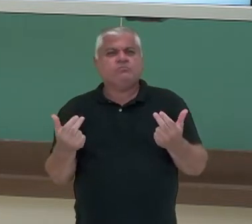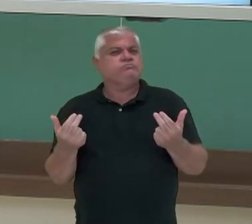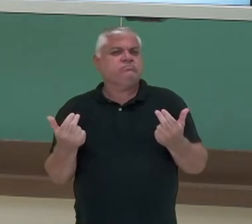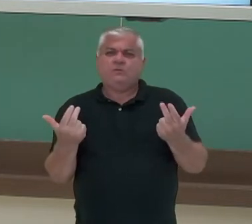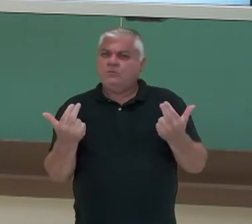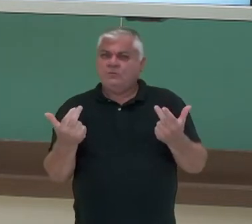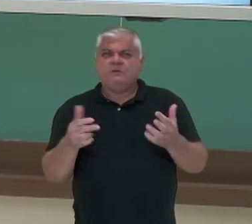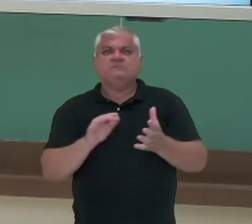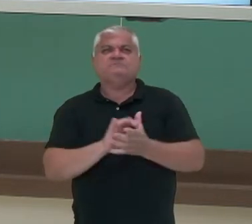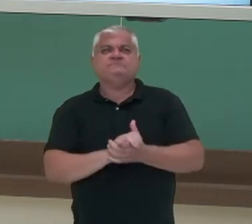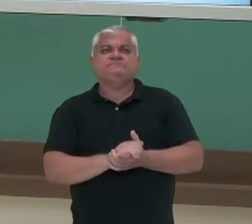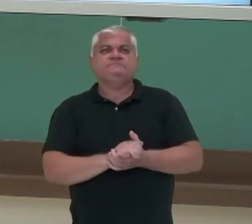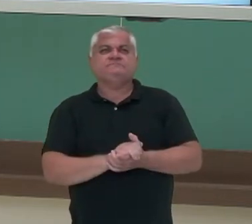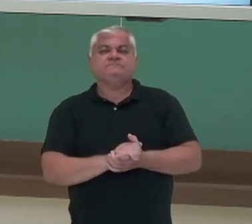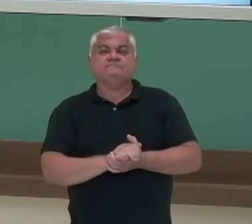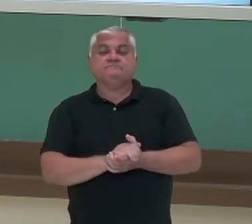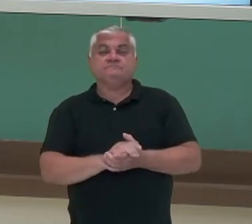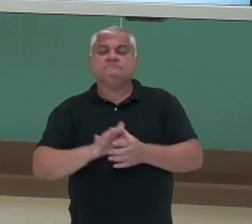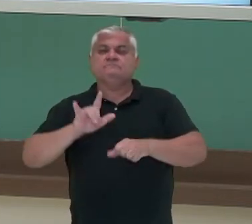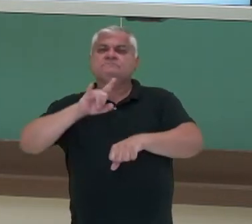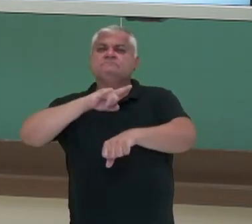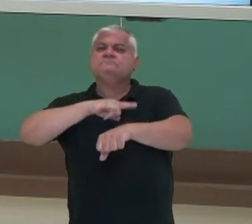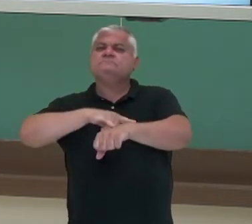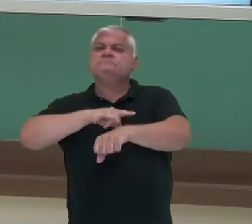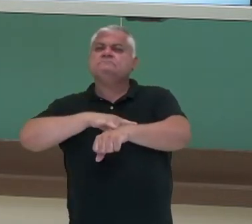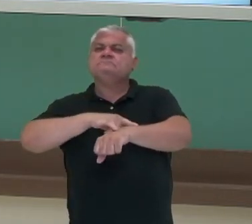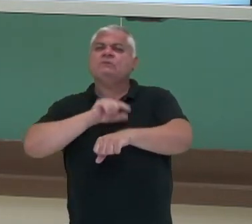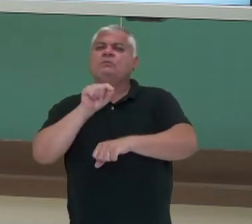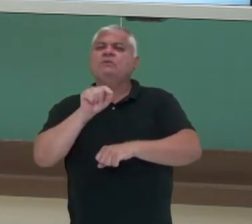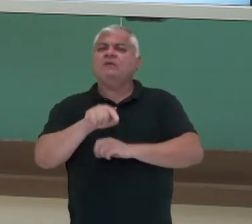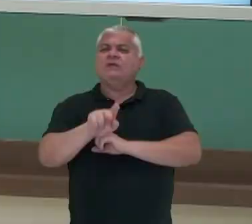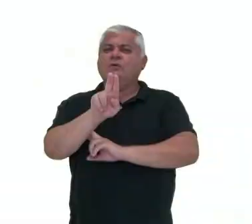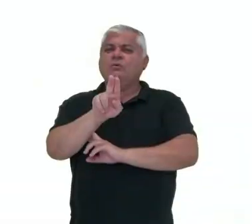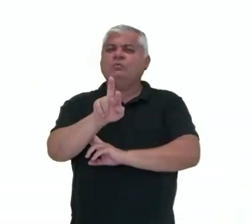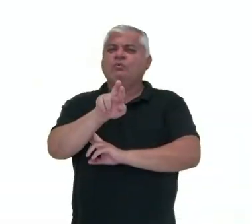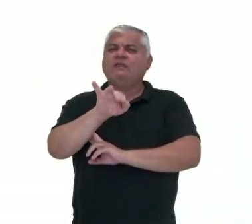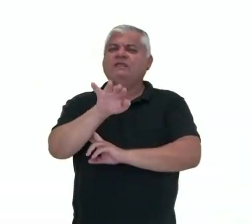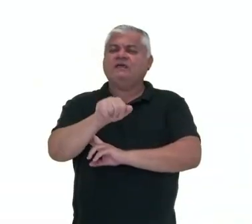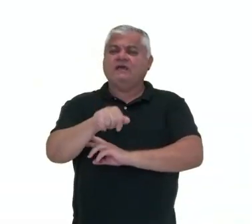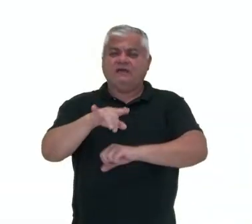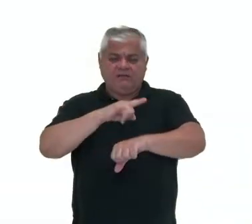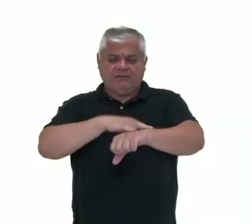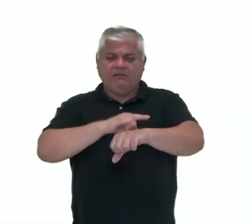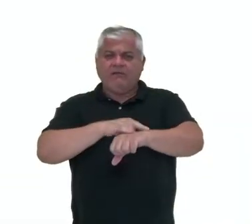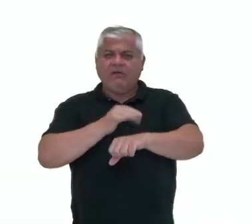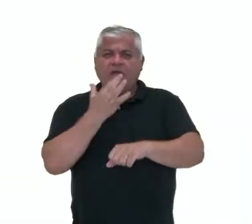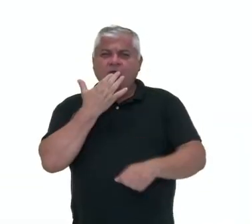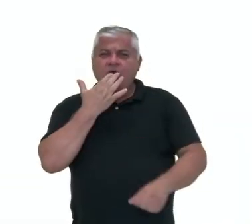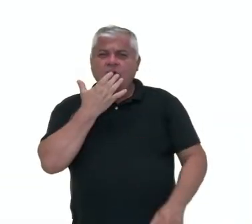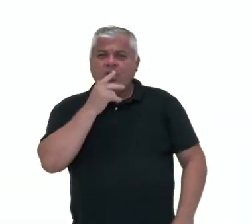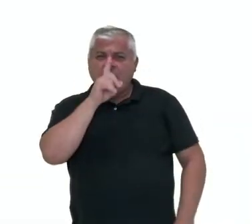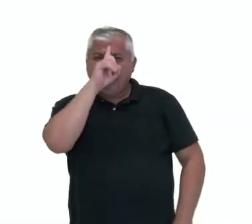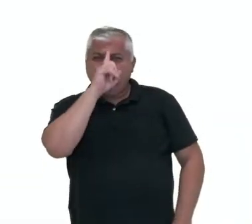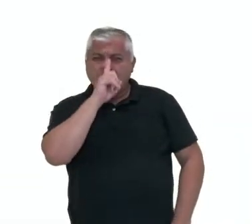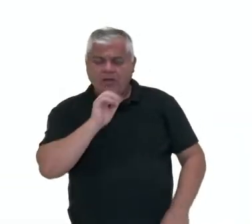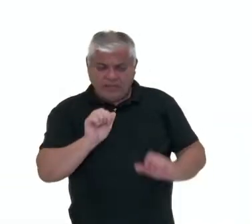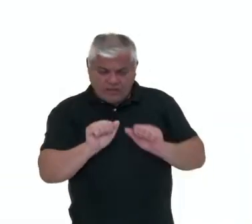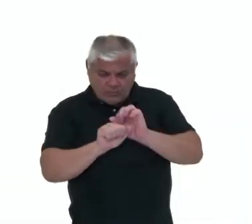ok? A urina. Que é a urina? Um líquido amarelo claro